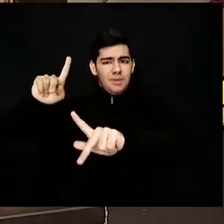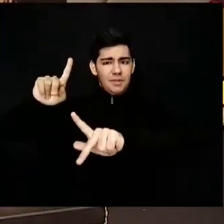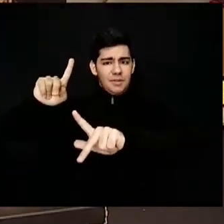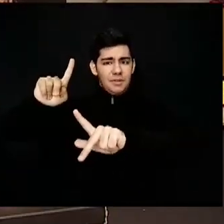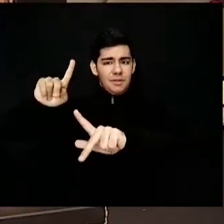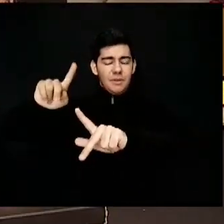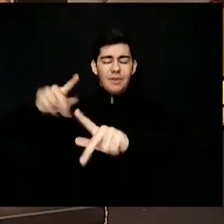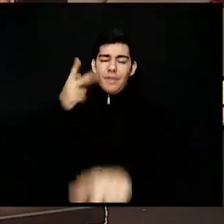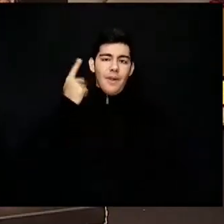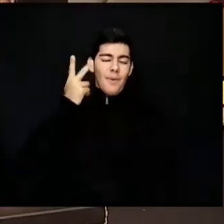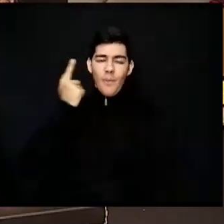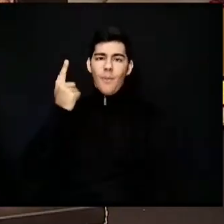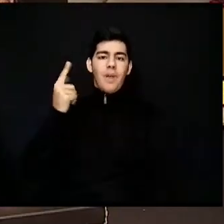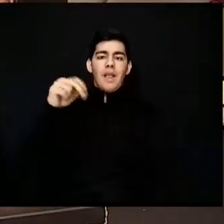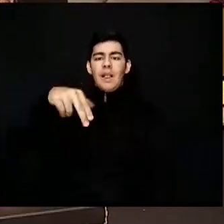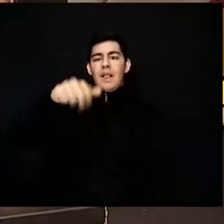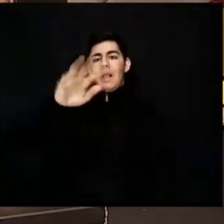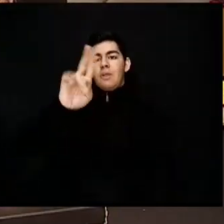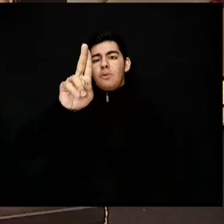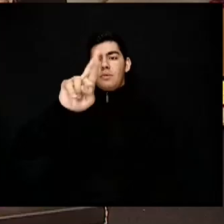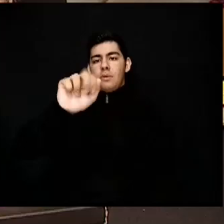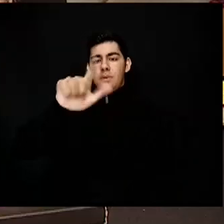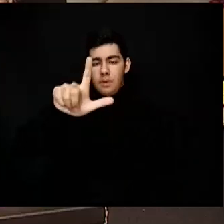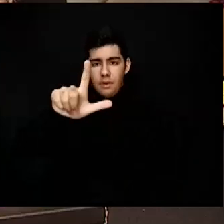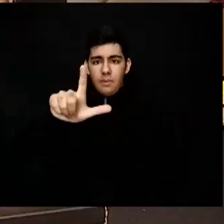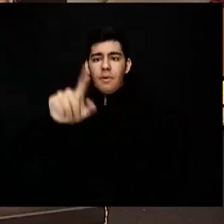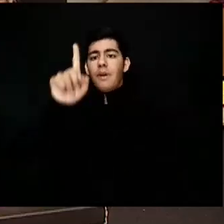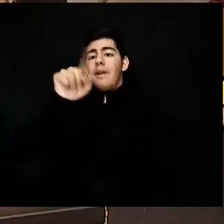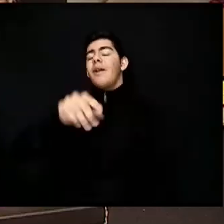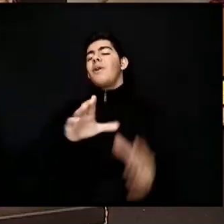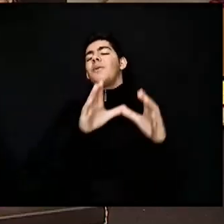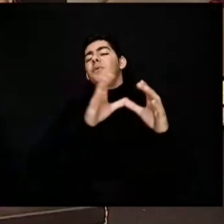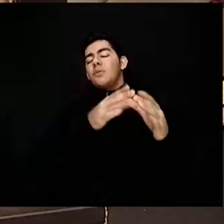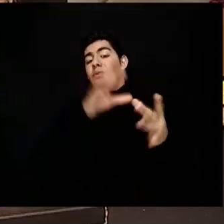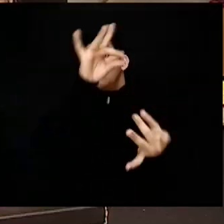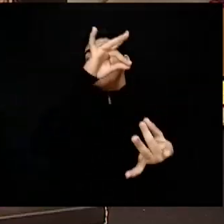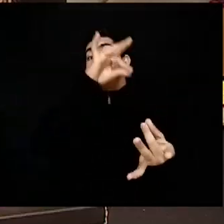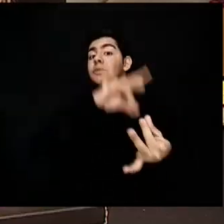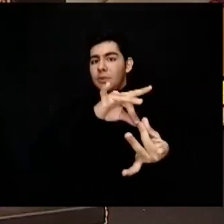Sim. É um público muito específico.